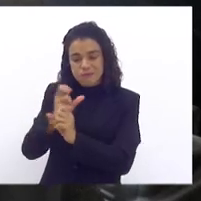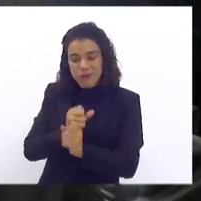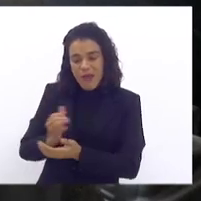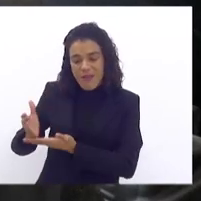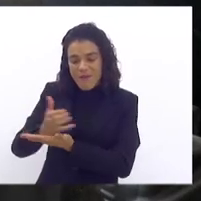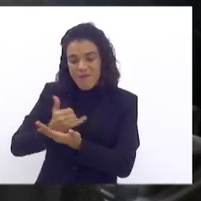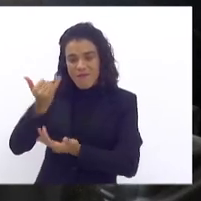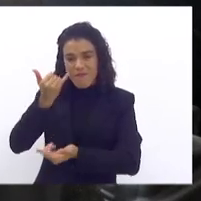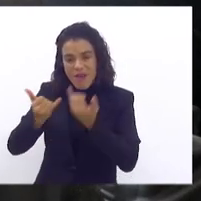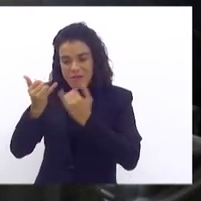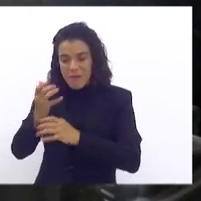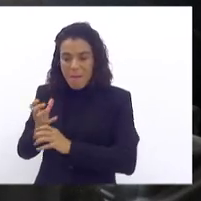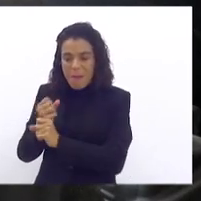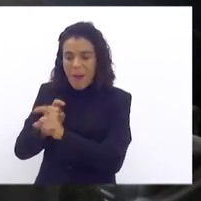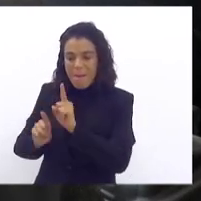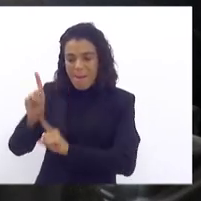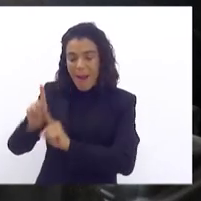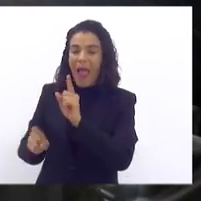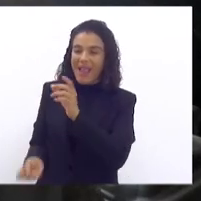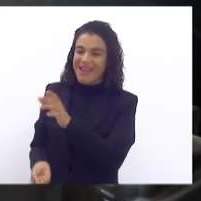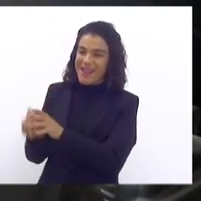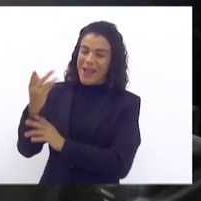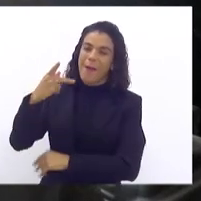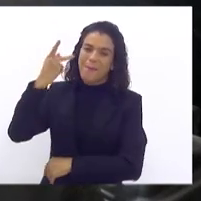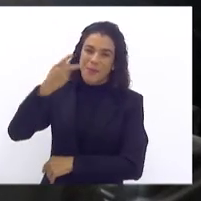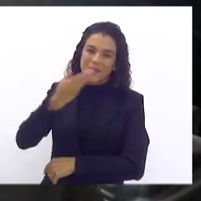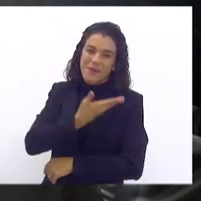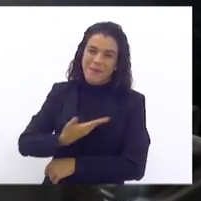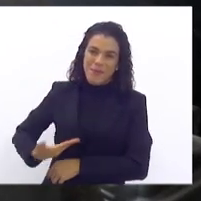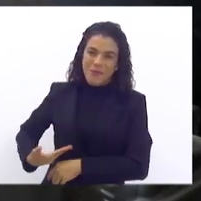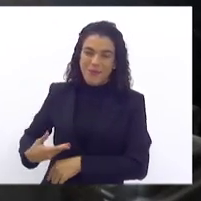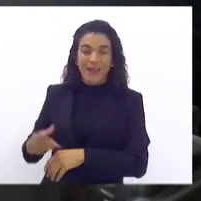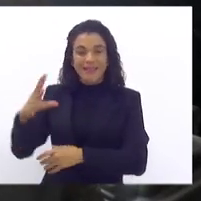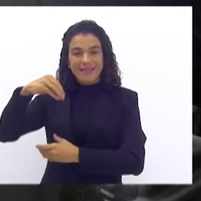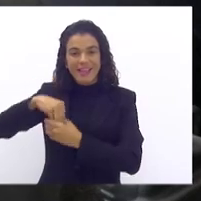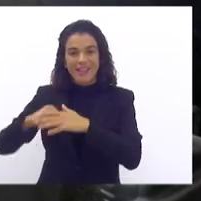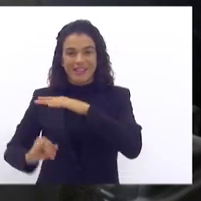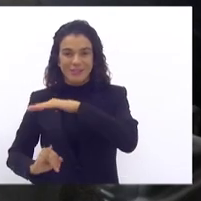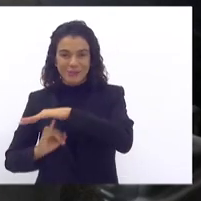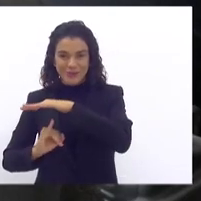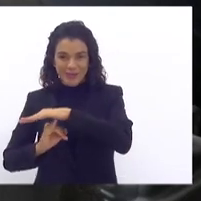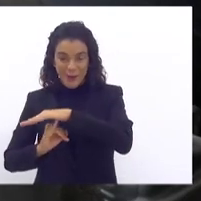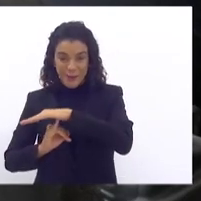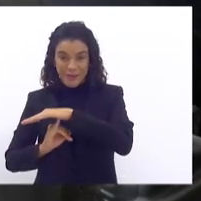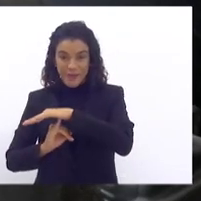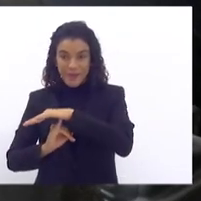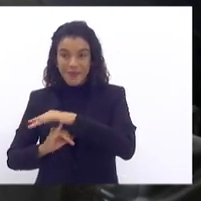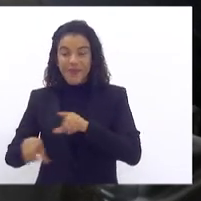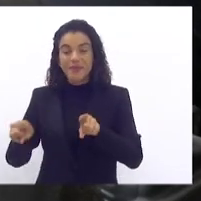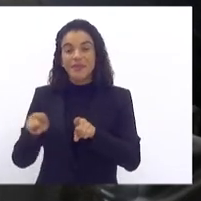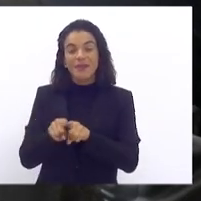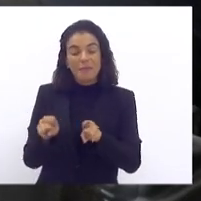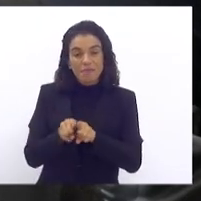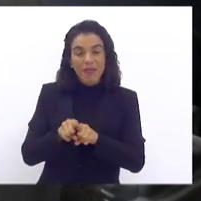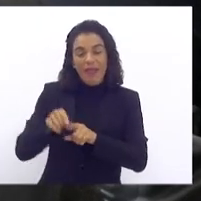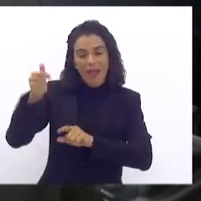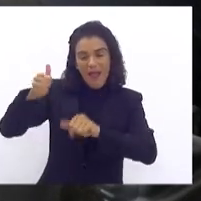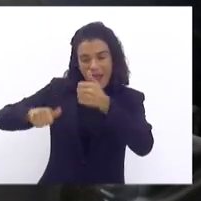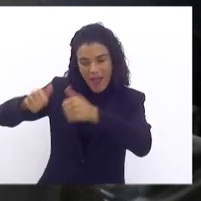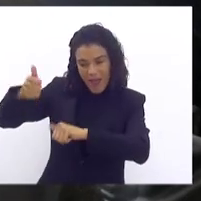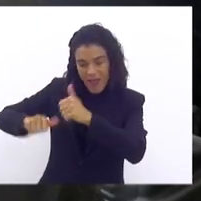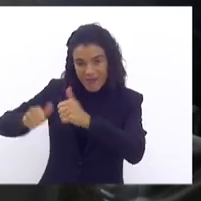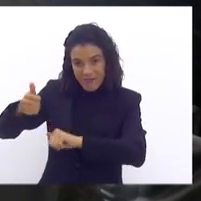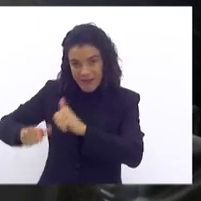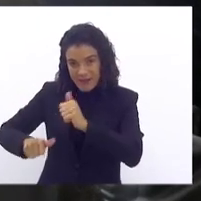e a partir daí a gente pode pensar e criar políticas públicas institucionais. A realização também dessa avaliação,